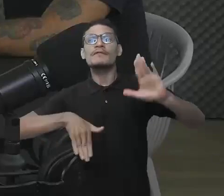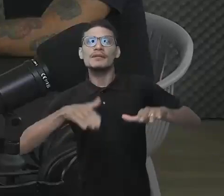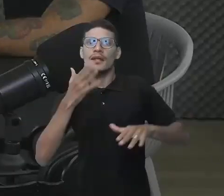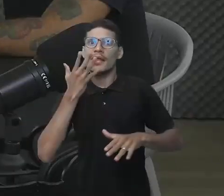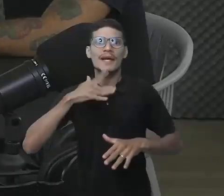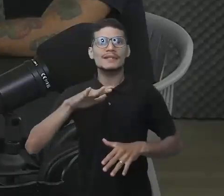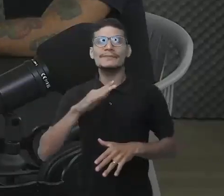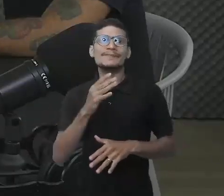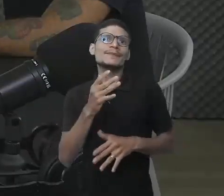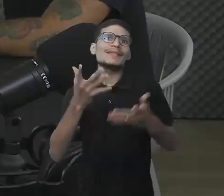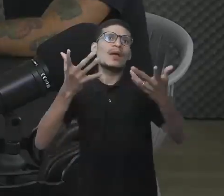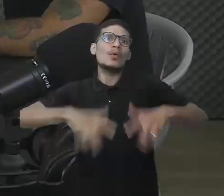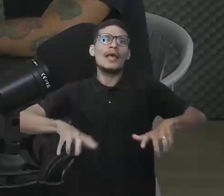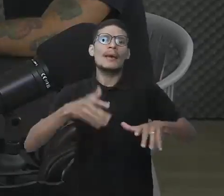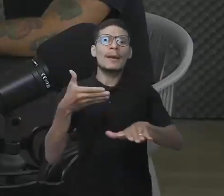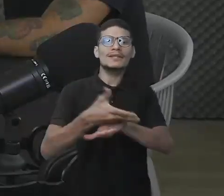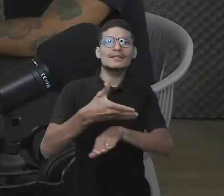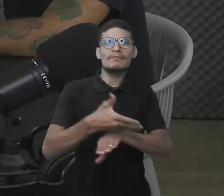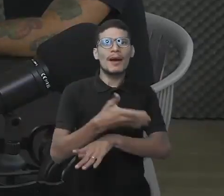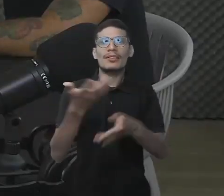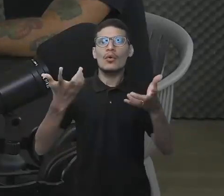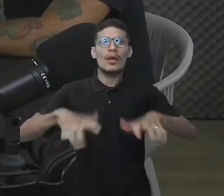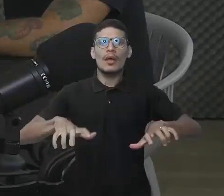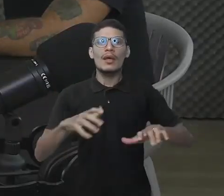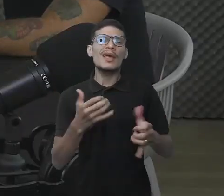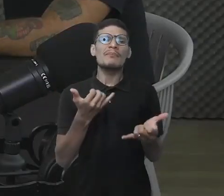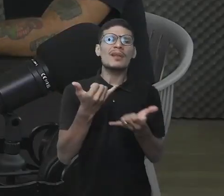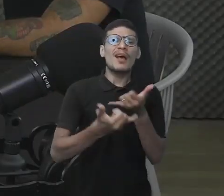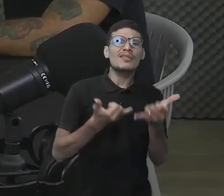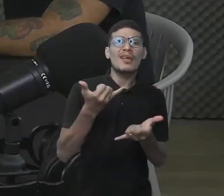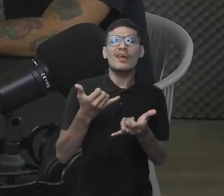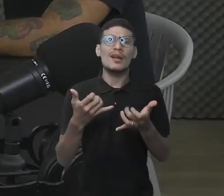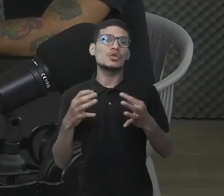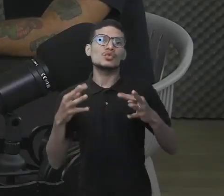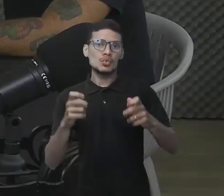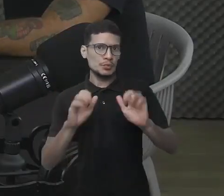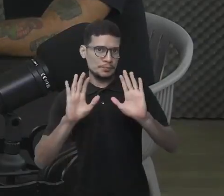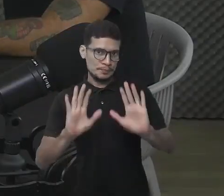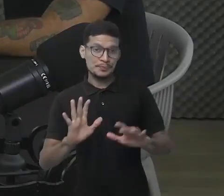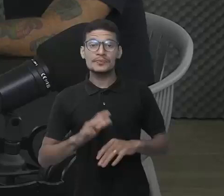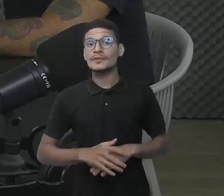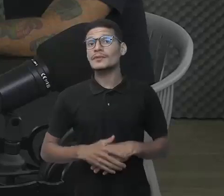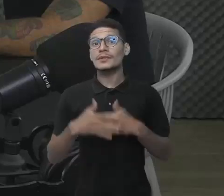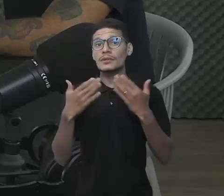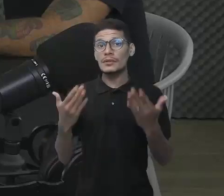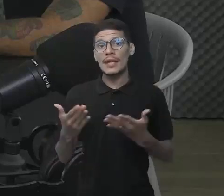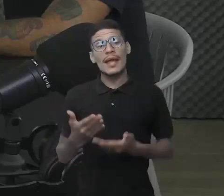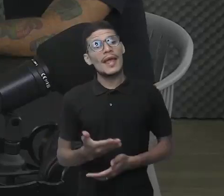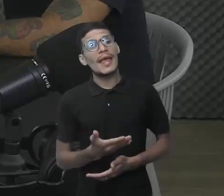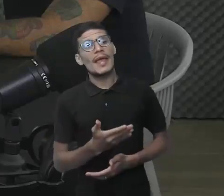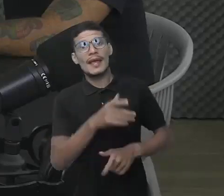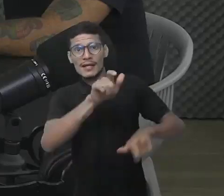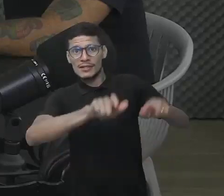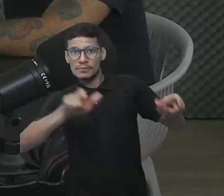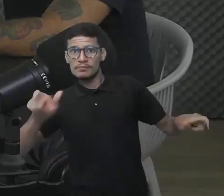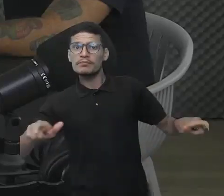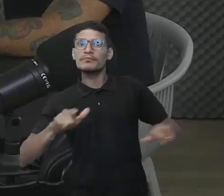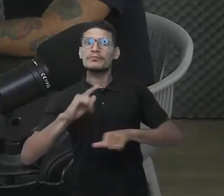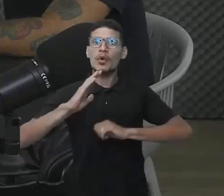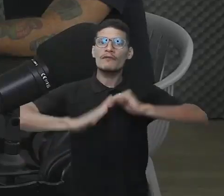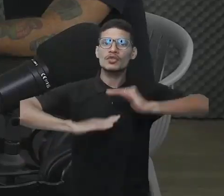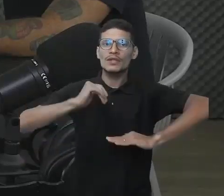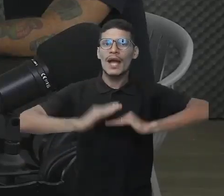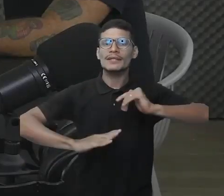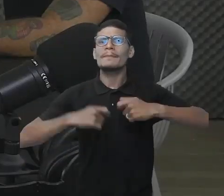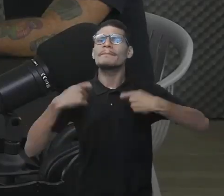de participar das brincadeiras e tudo, né. E essas pessoas, os profissionais, eles precisam